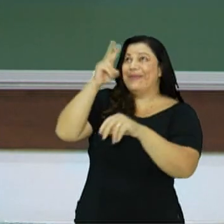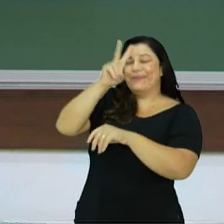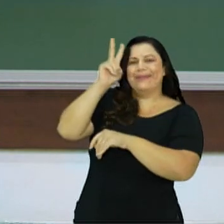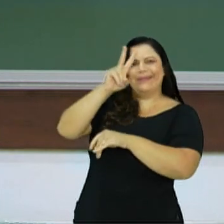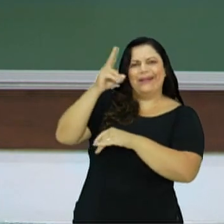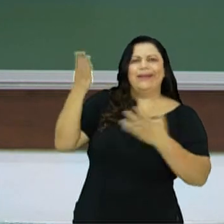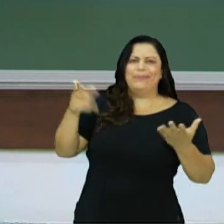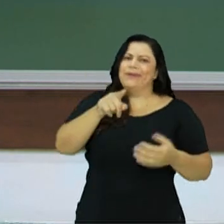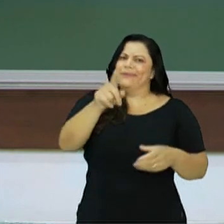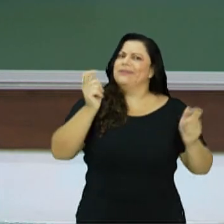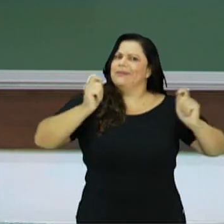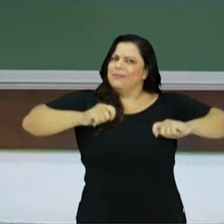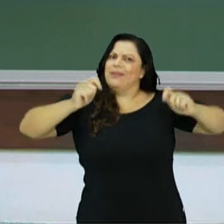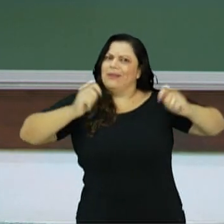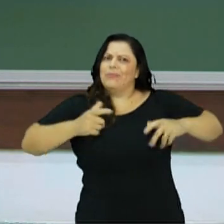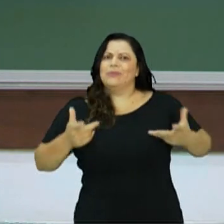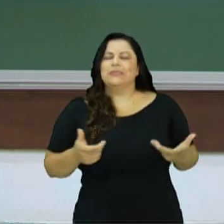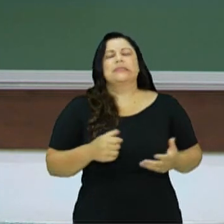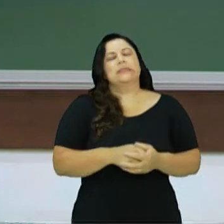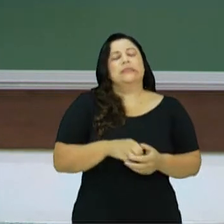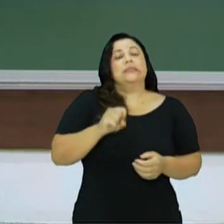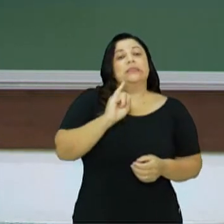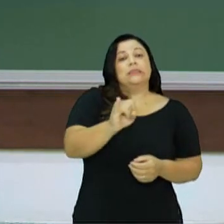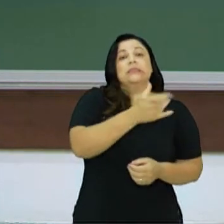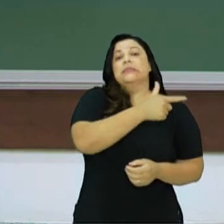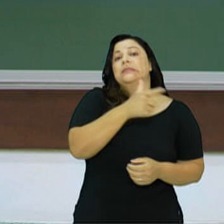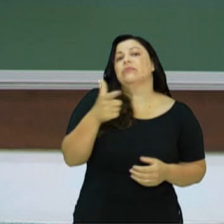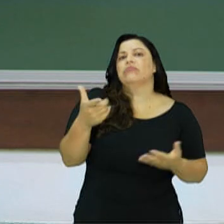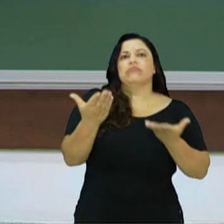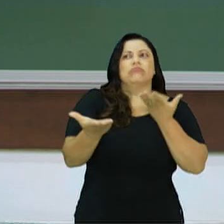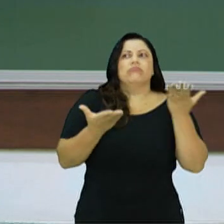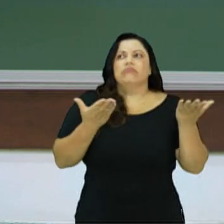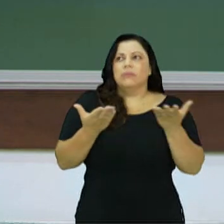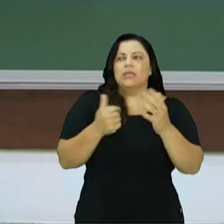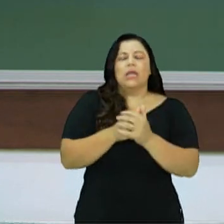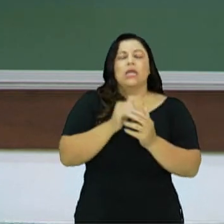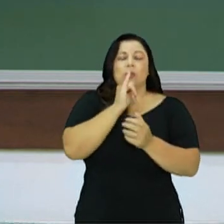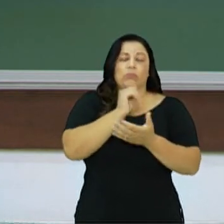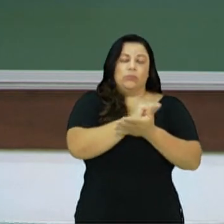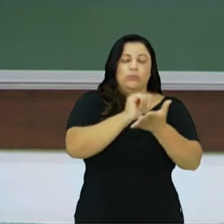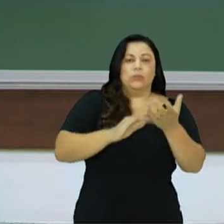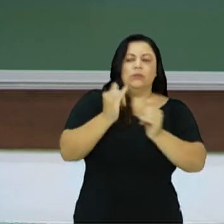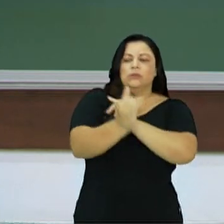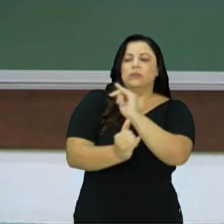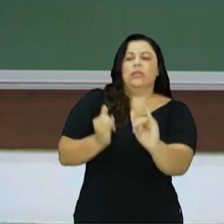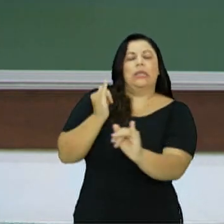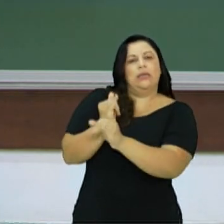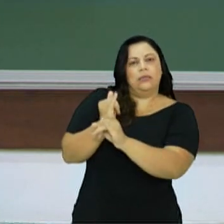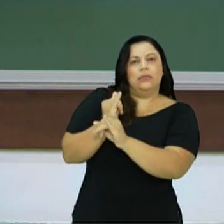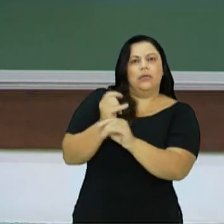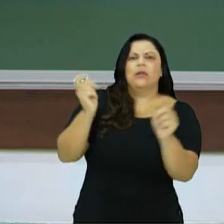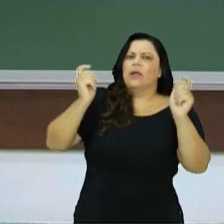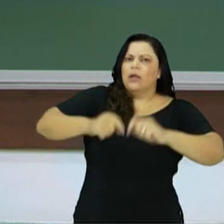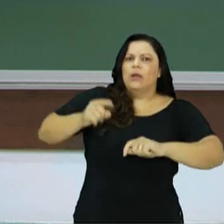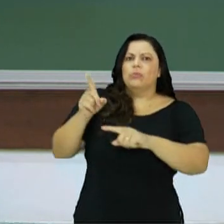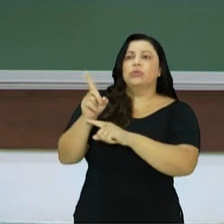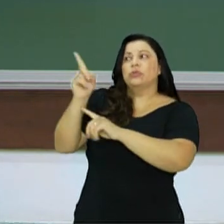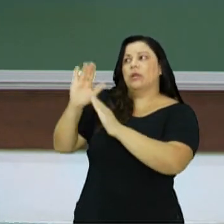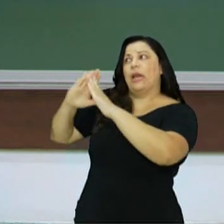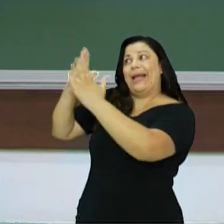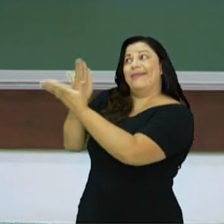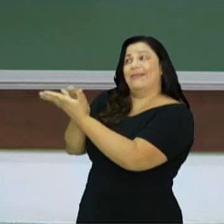Você também tem a possibilidade de, caso você não tenha condições de fazer esses exercícios pela internet, você pode ir na